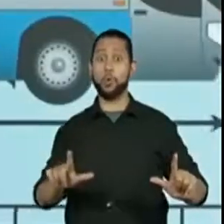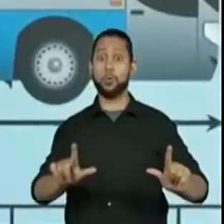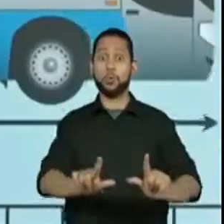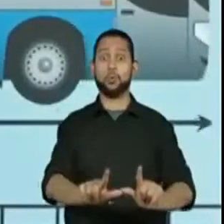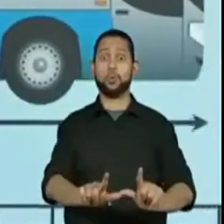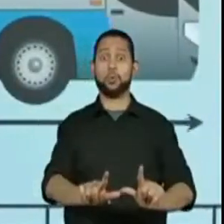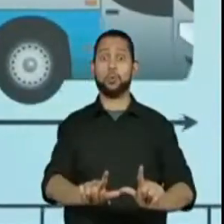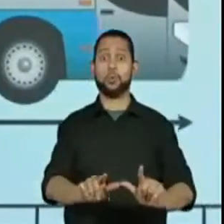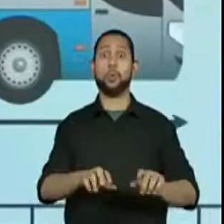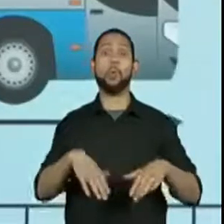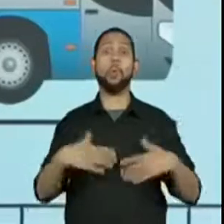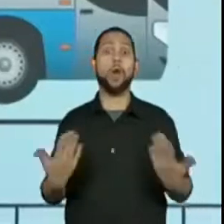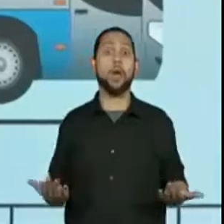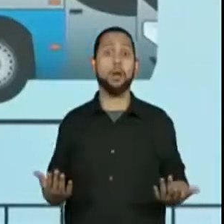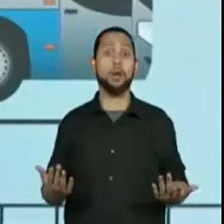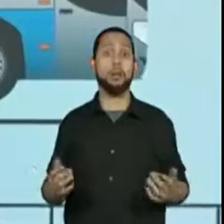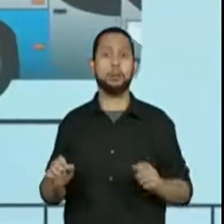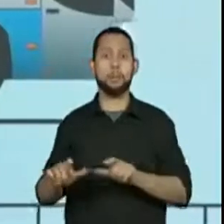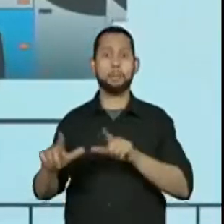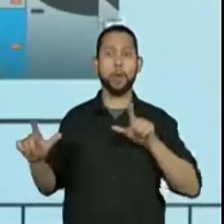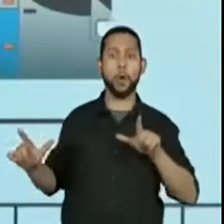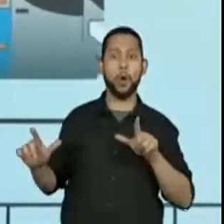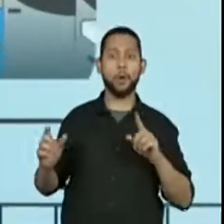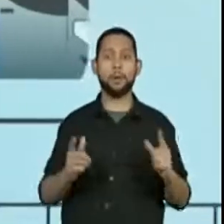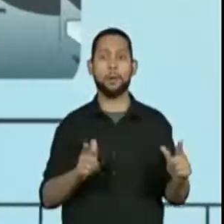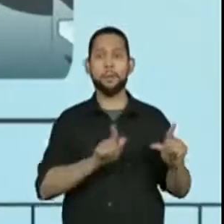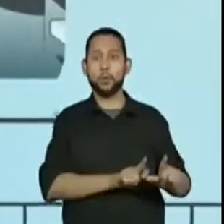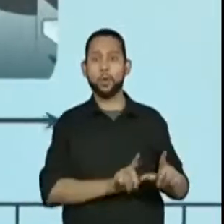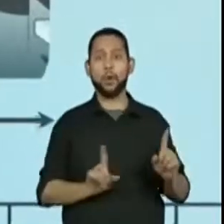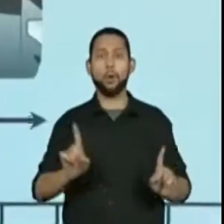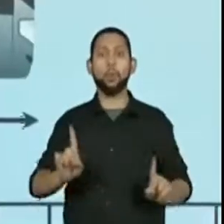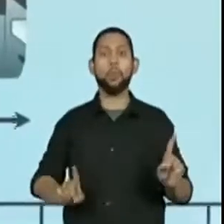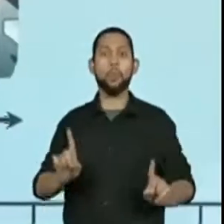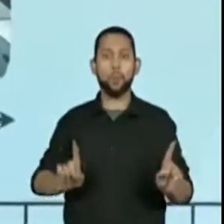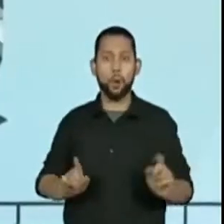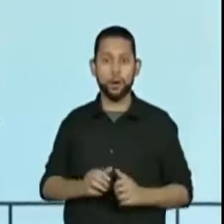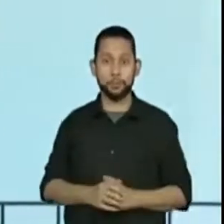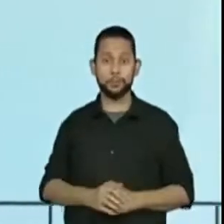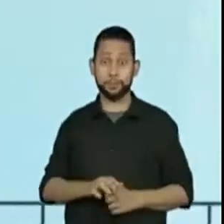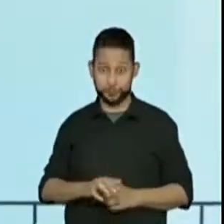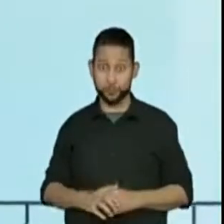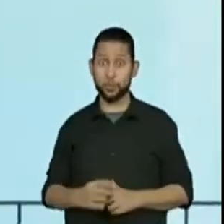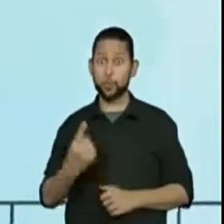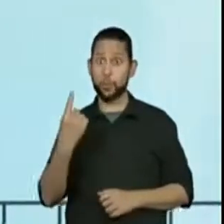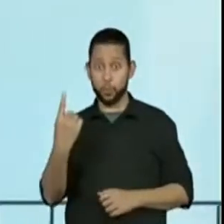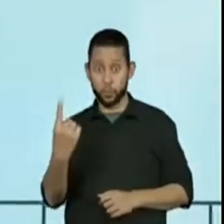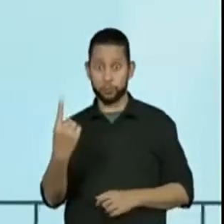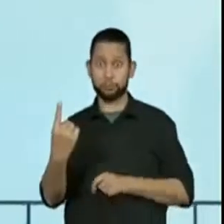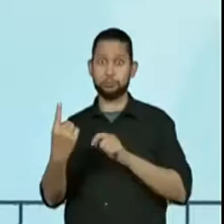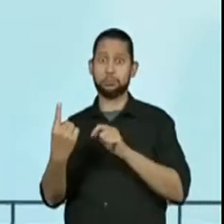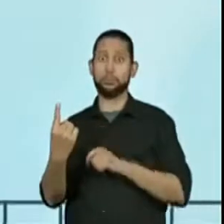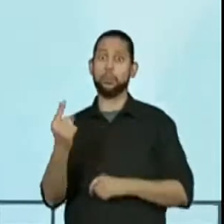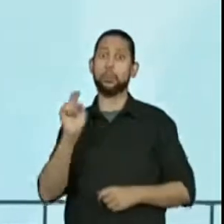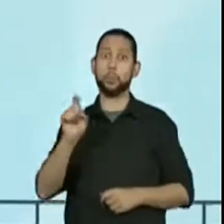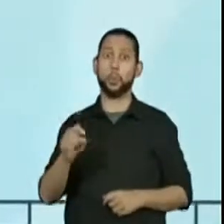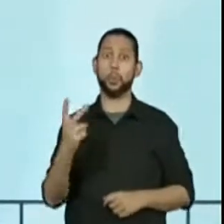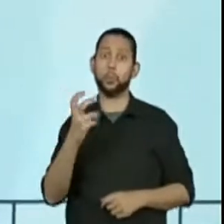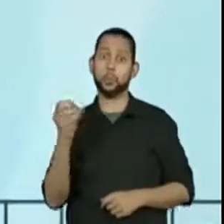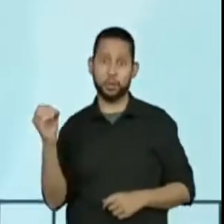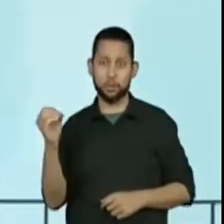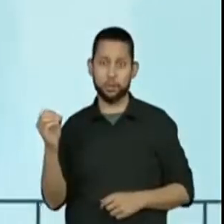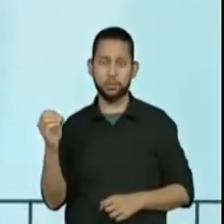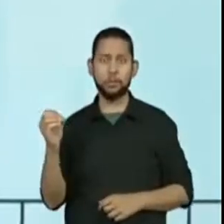Se eu usar a escala de 1 para 200, o ônibus vai ocupar mais ou